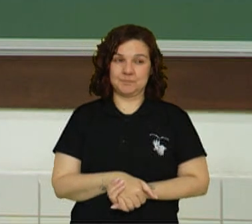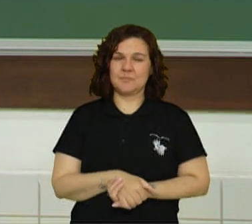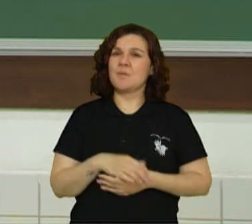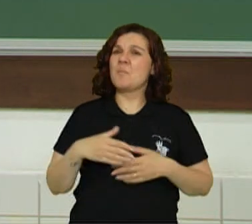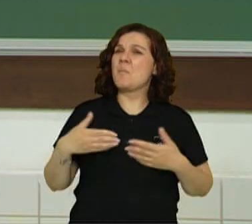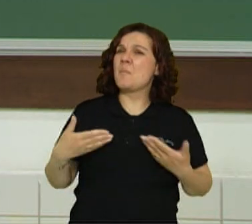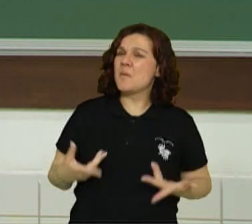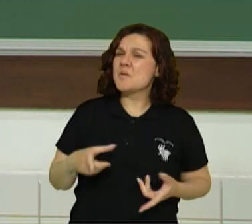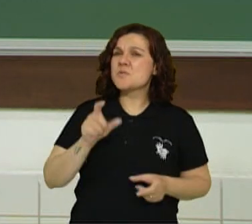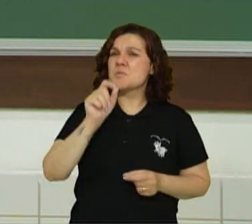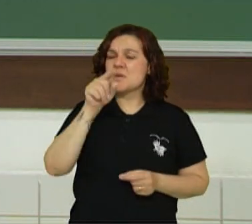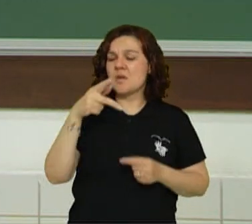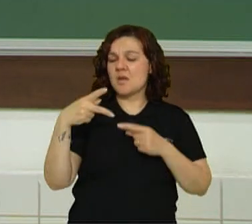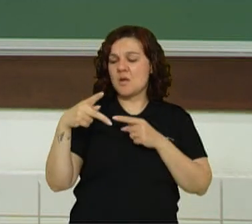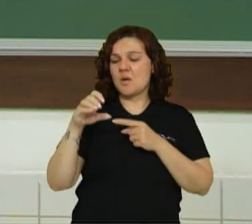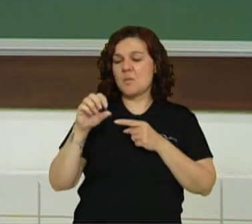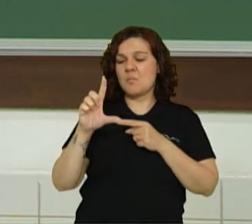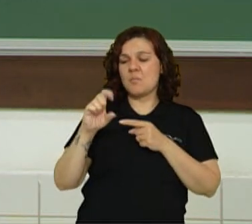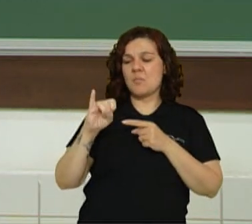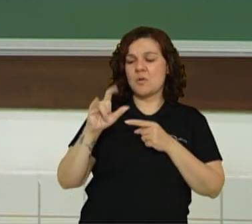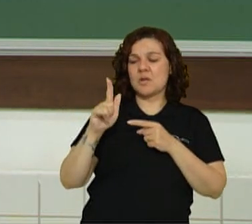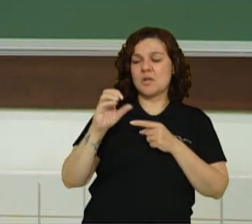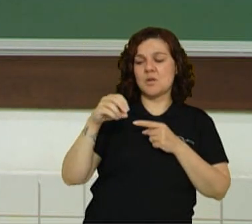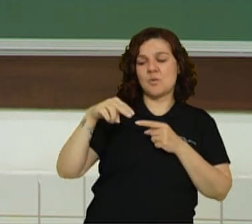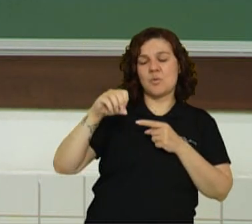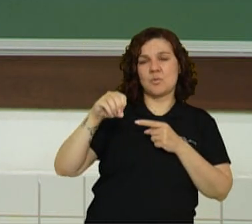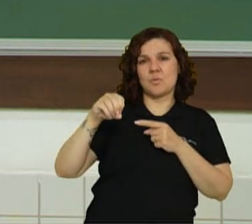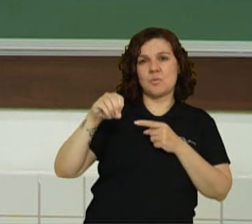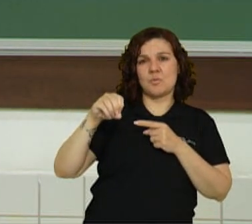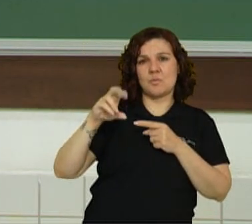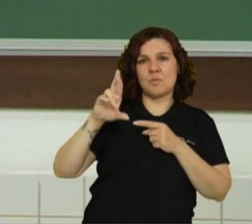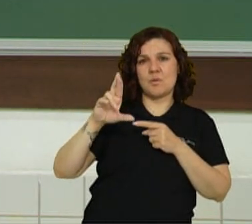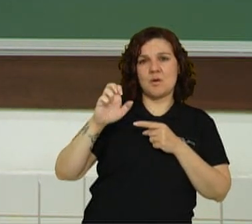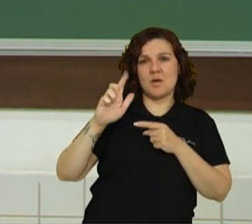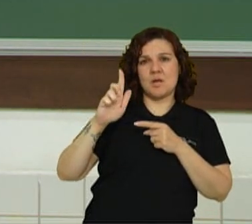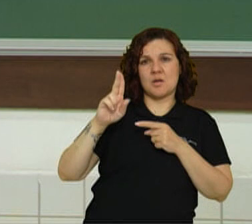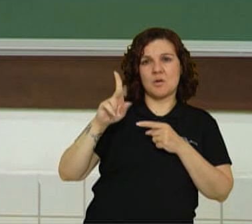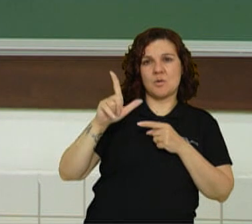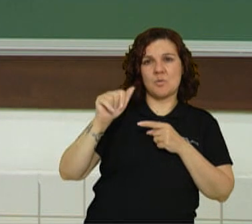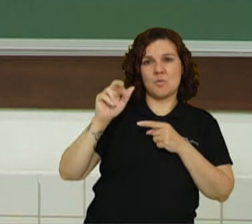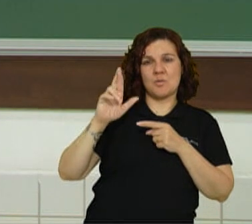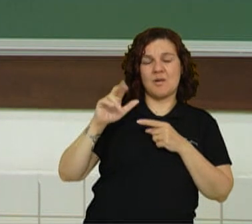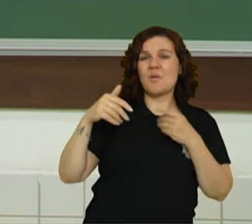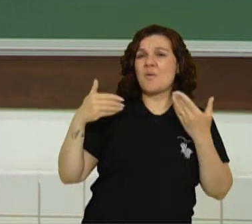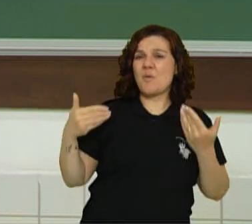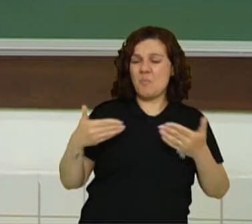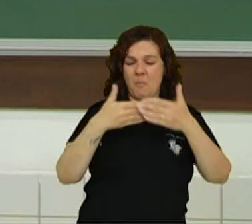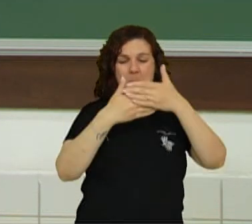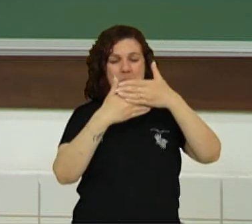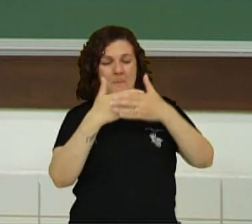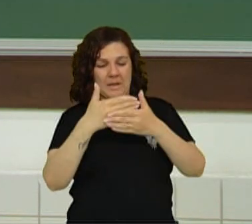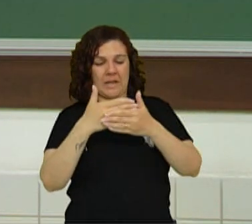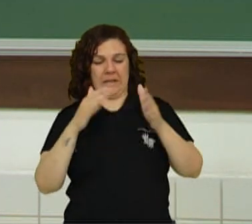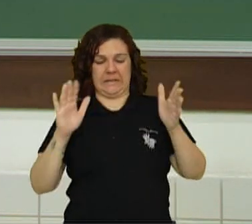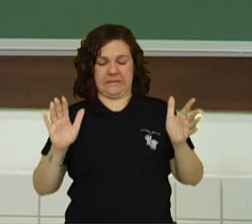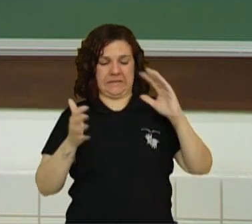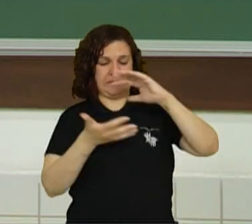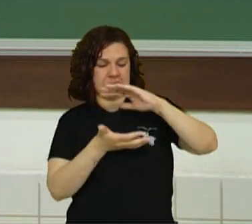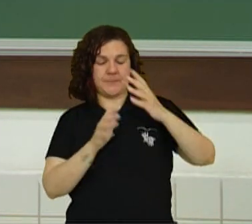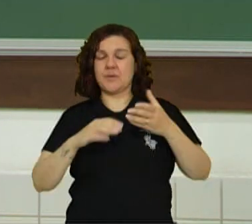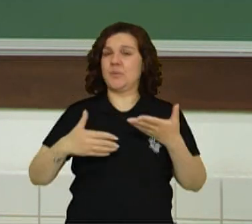Mas o que é um poliedro? O que é um polígono regular? O que tem a ver a geometria plana com a geometria